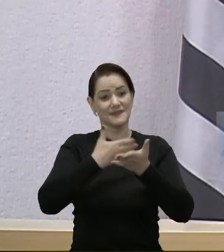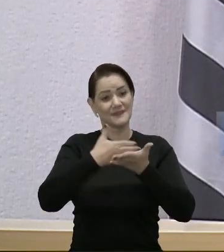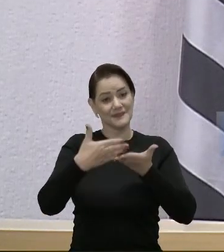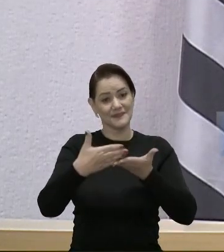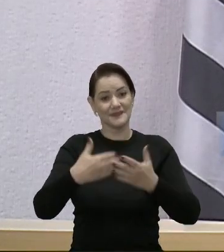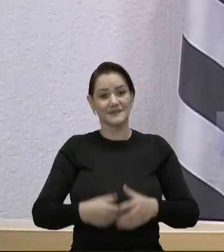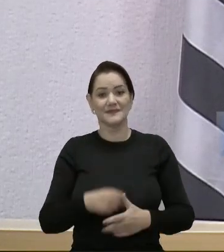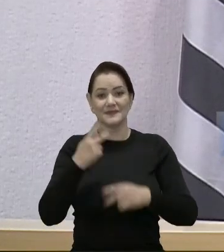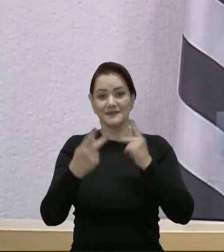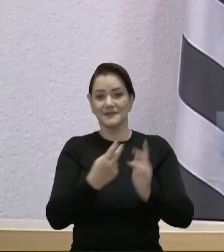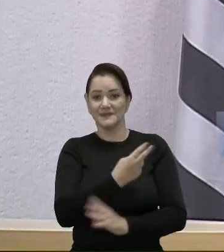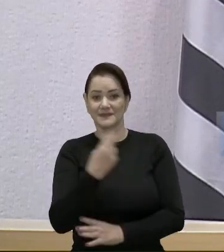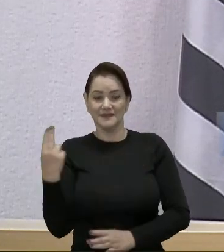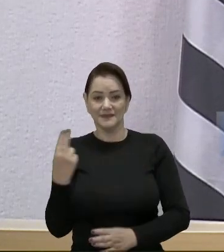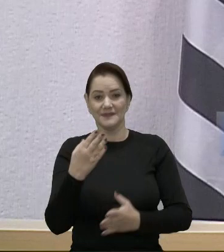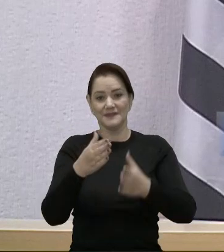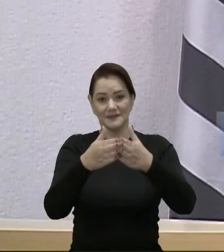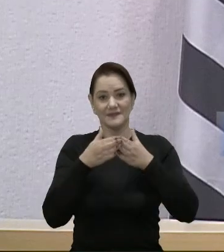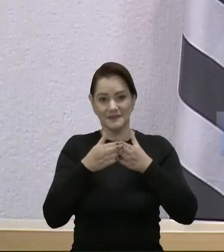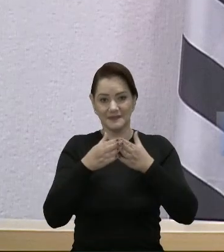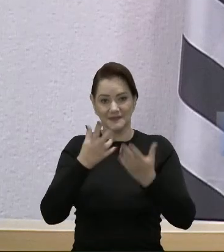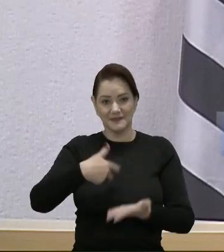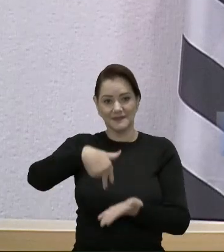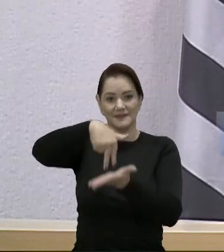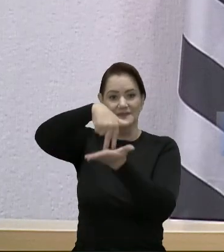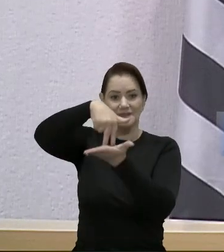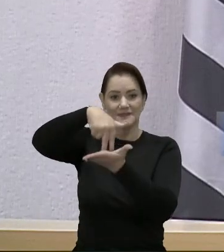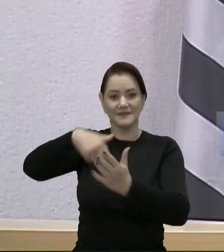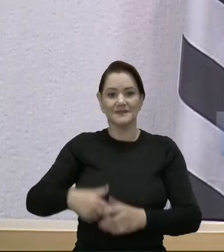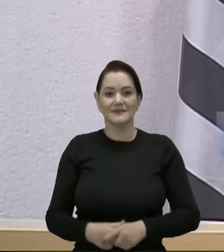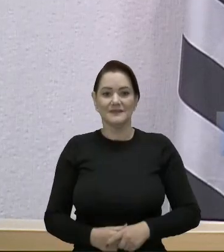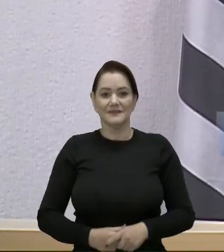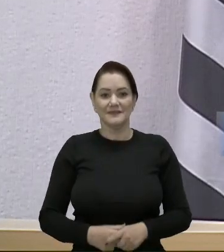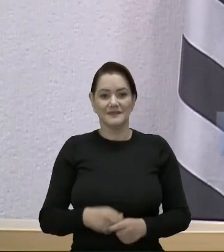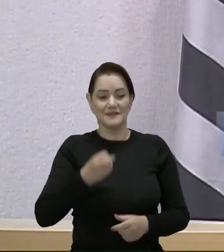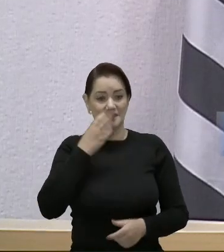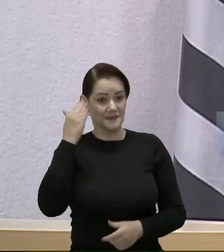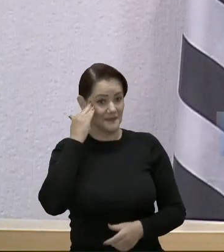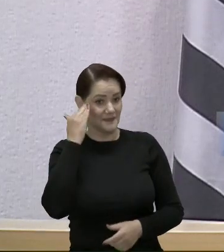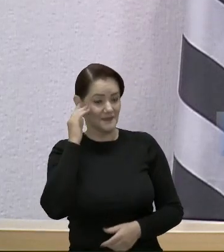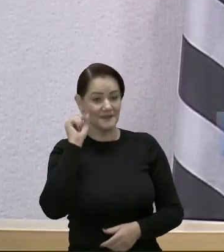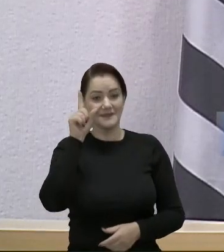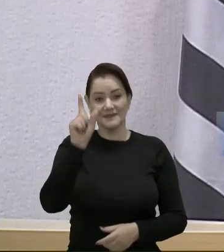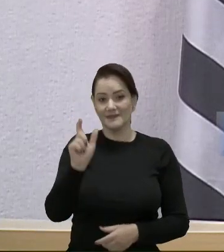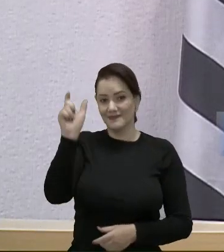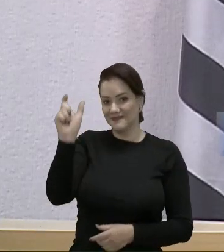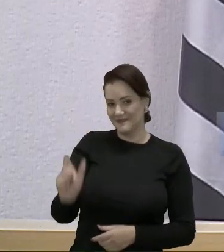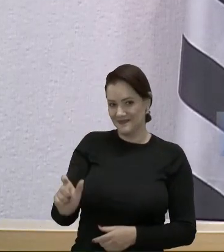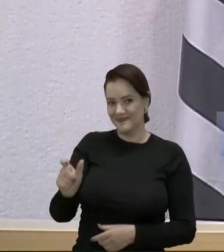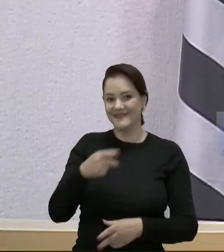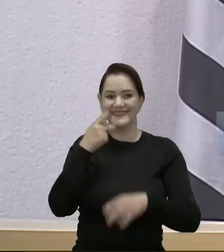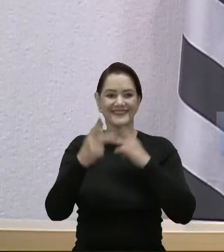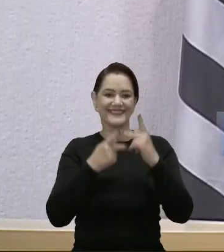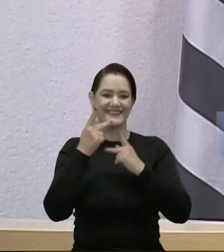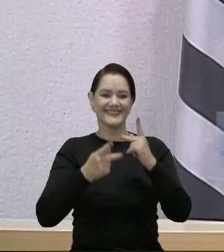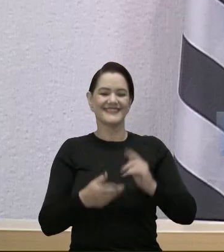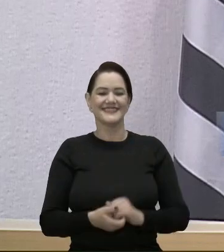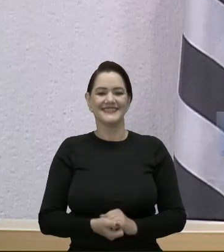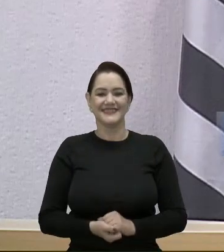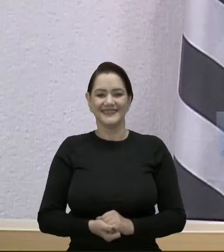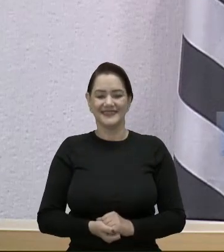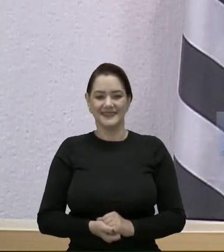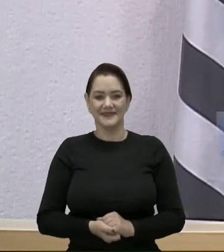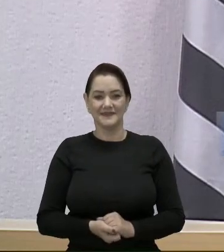que eu falar o nome, por favor, fique em pé. Tá joia? Para a gente saber quem é a pessoa com a qual nós estamos falando e o